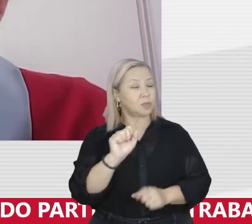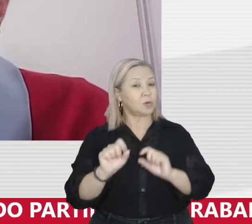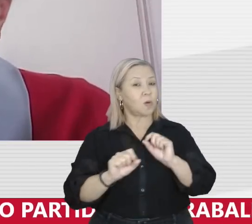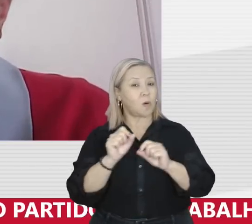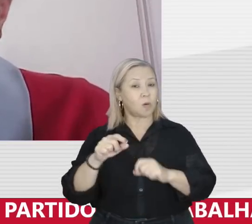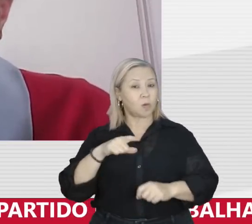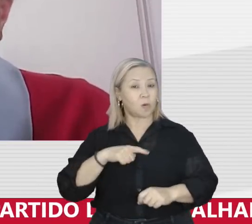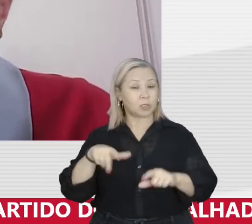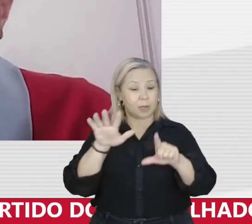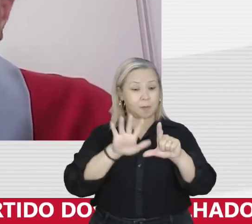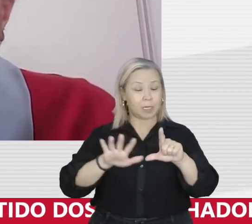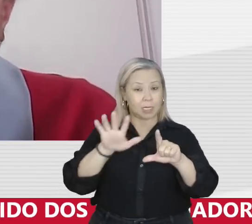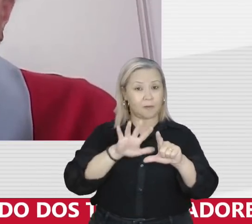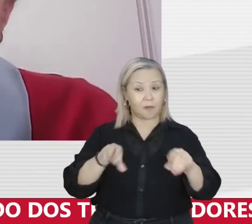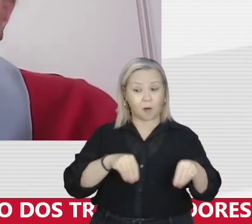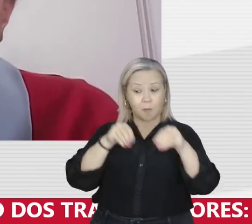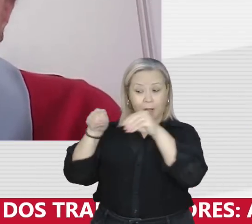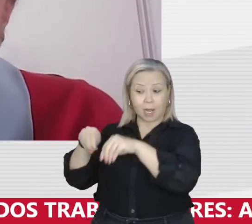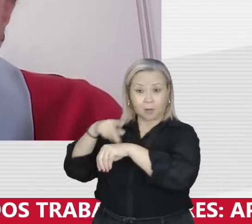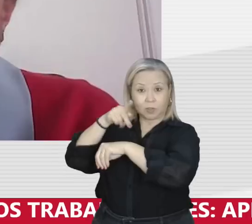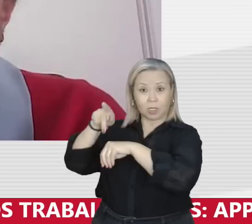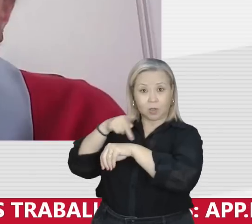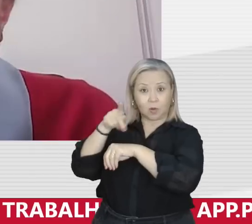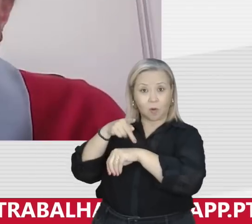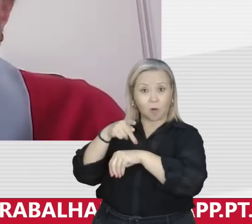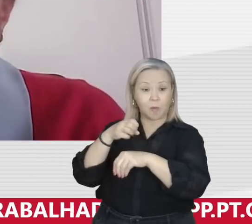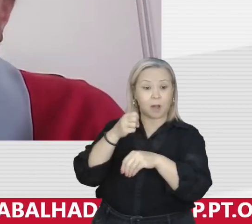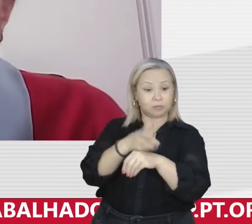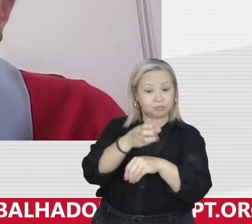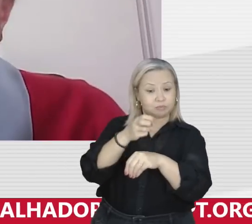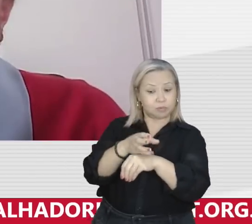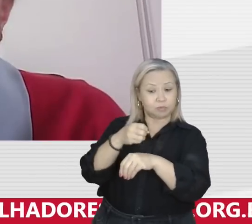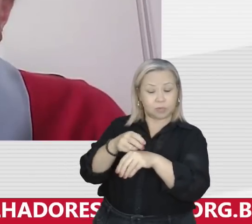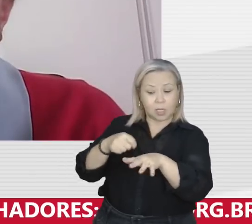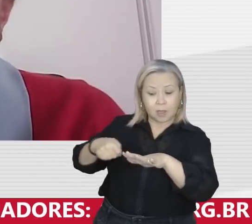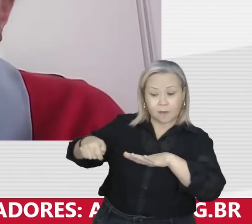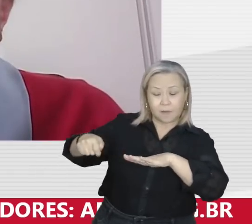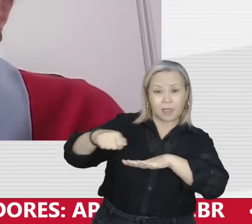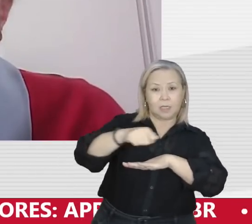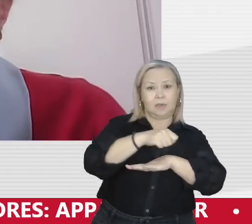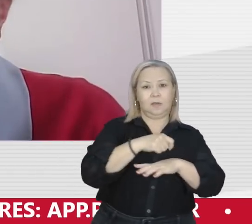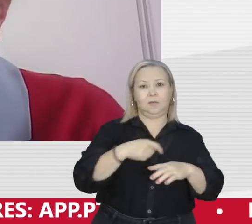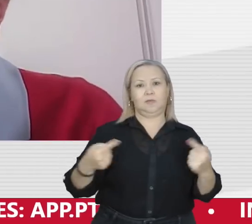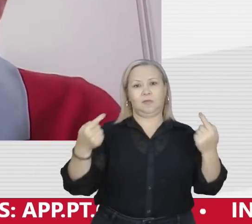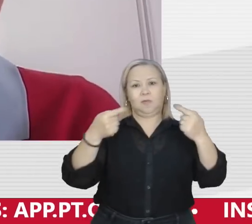plataformas no exterior para bombar fake news contra o Haddad, principalmente,